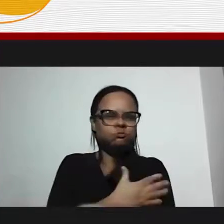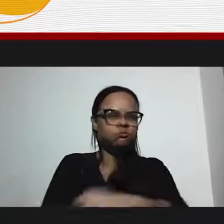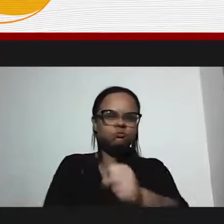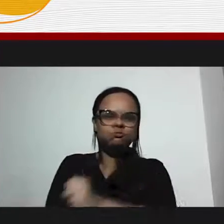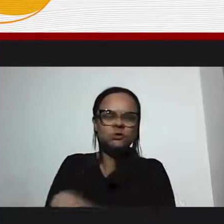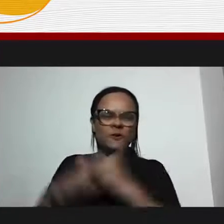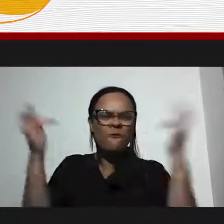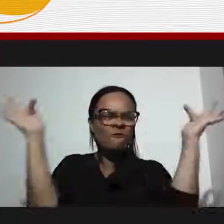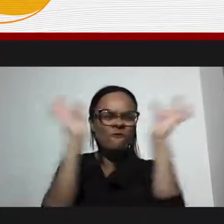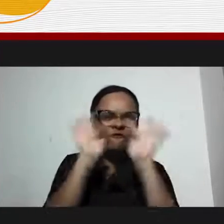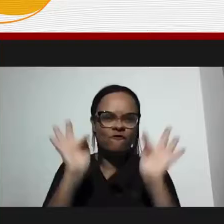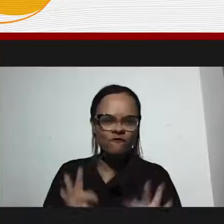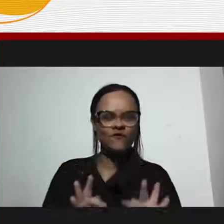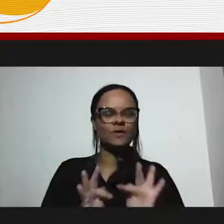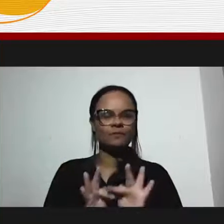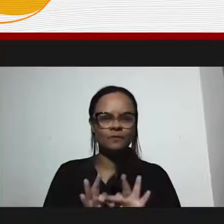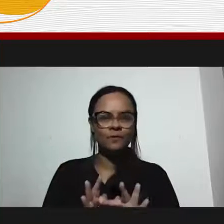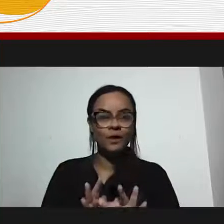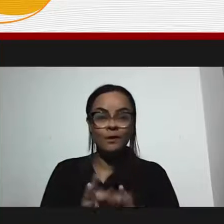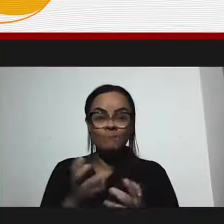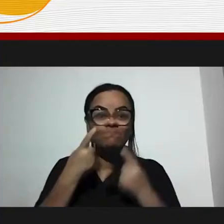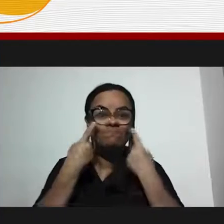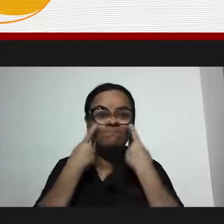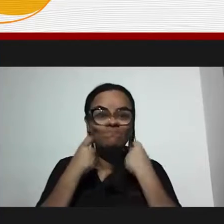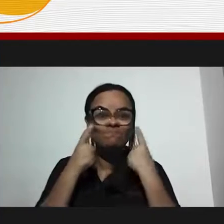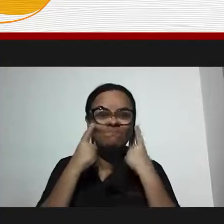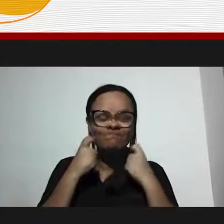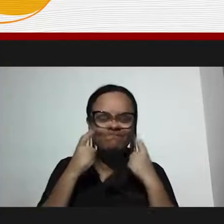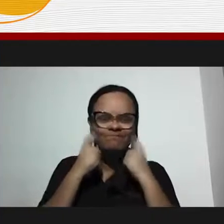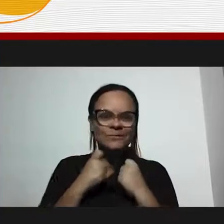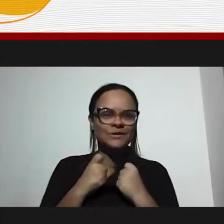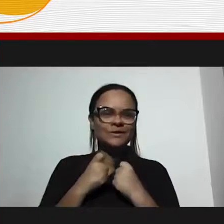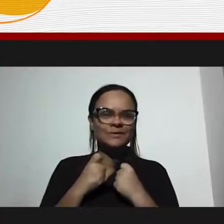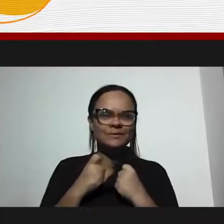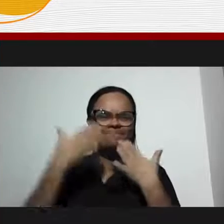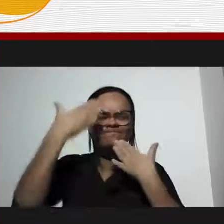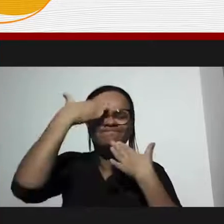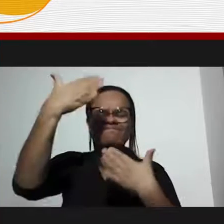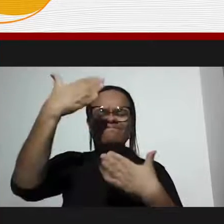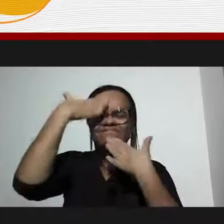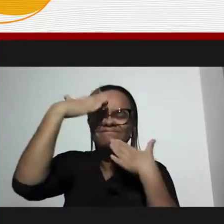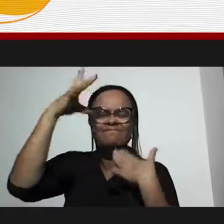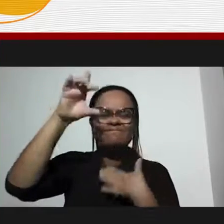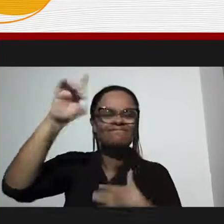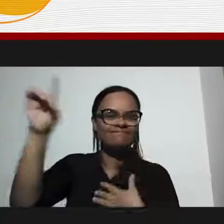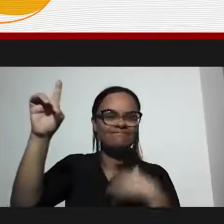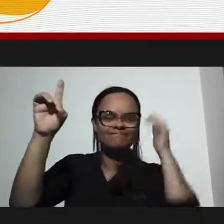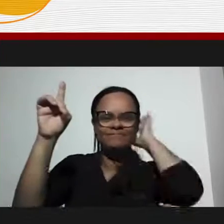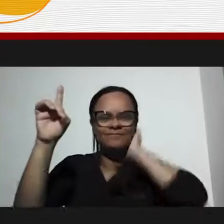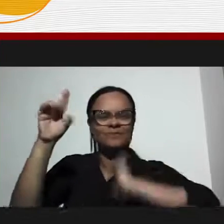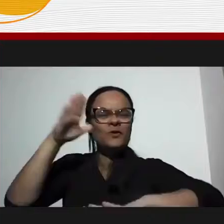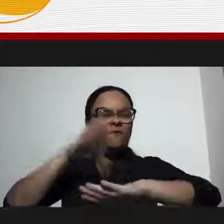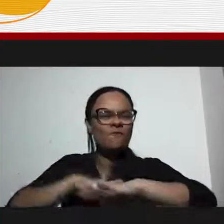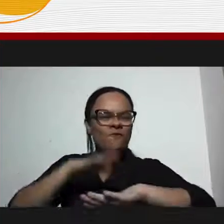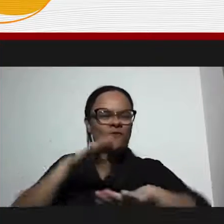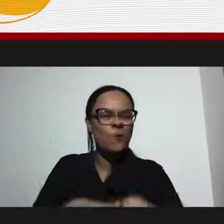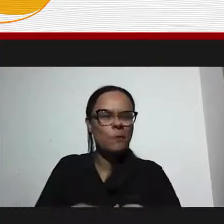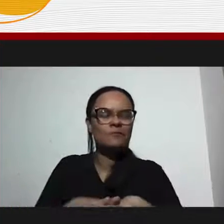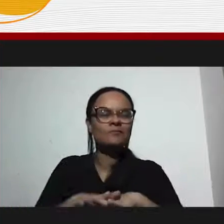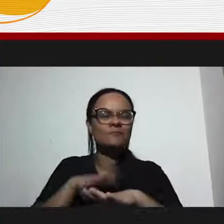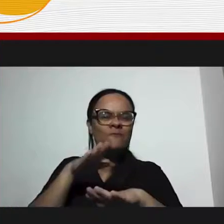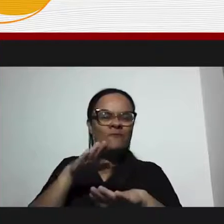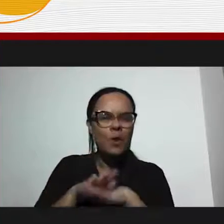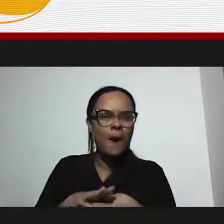de alegria. Eu só queria chorar. Só queria chorar e agradecer a Deus pelo feito que ele me proporcionou a